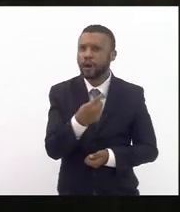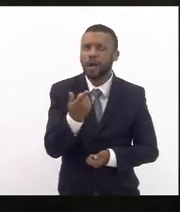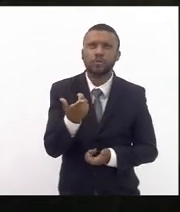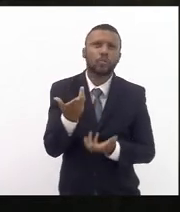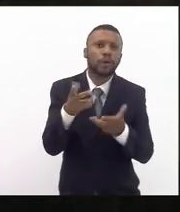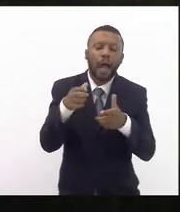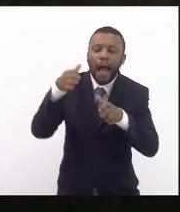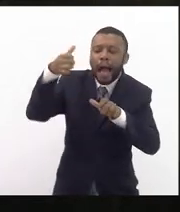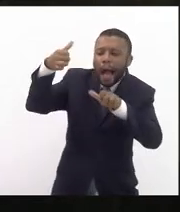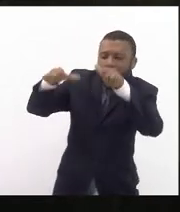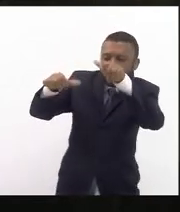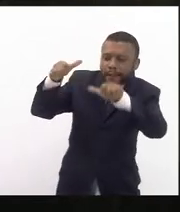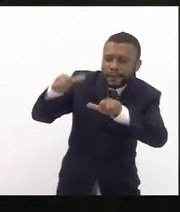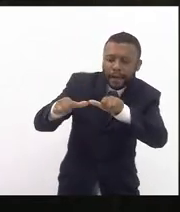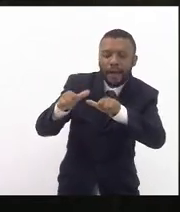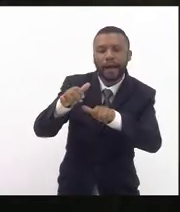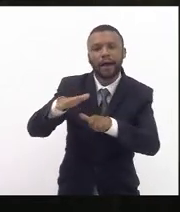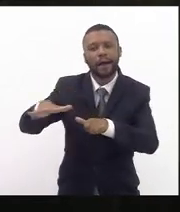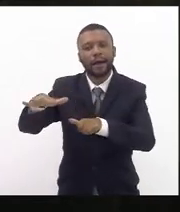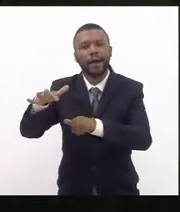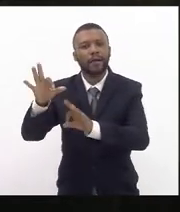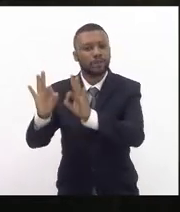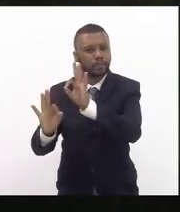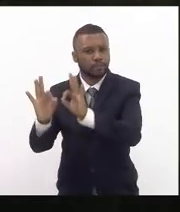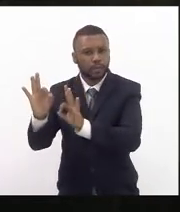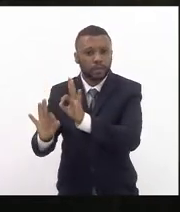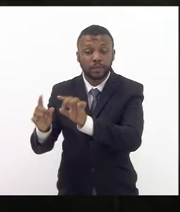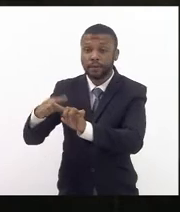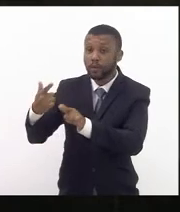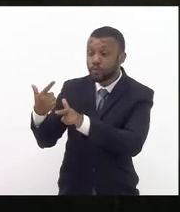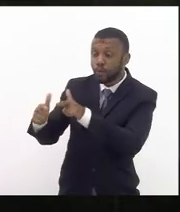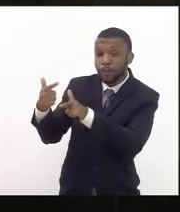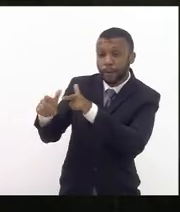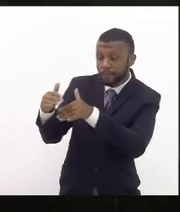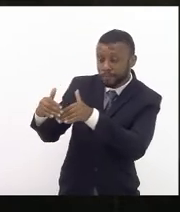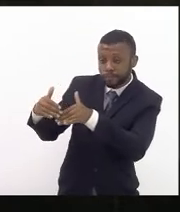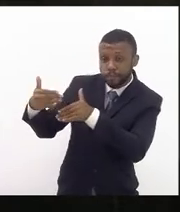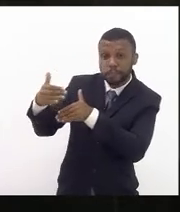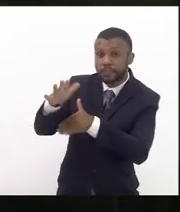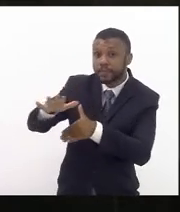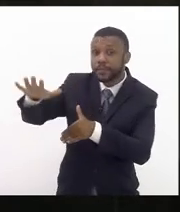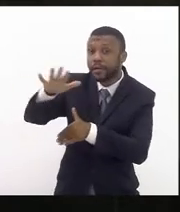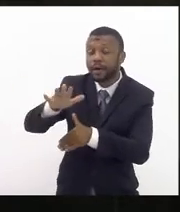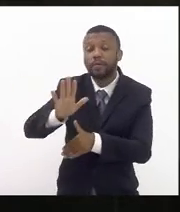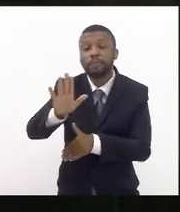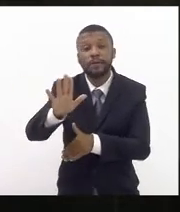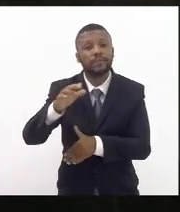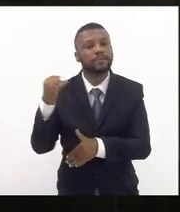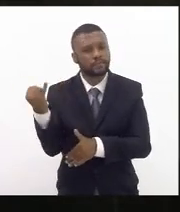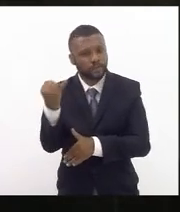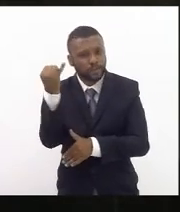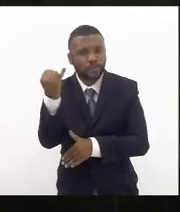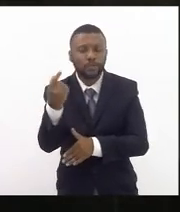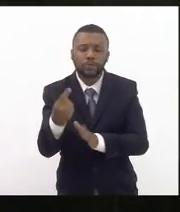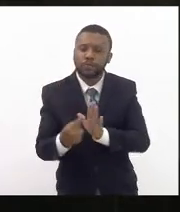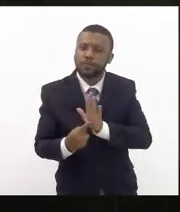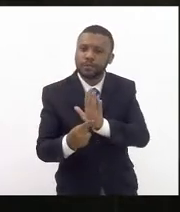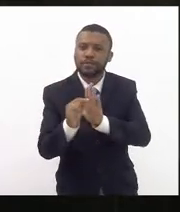a abrangência do plano e suas consequências gerais, mas é importante apontar que,